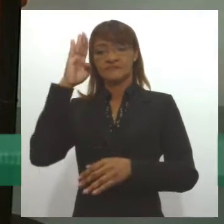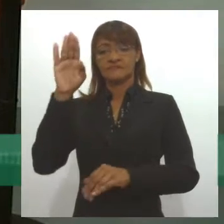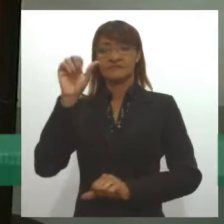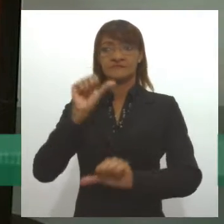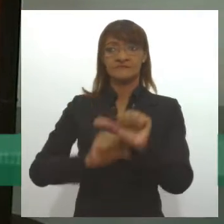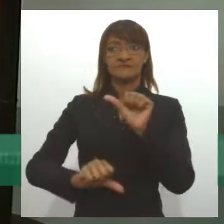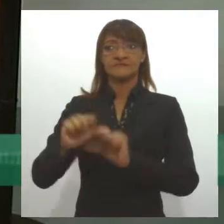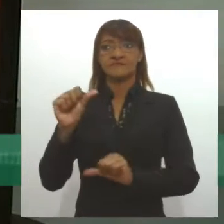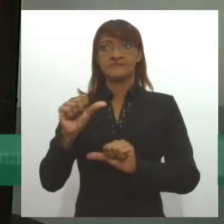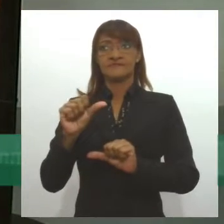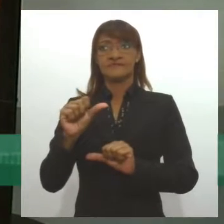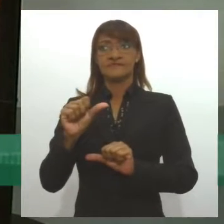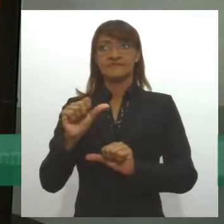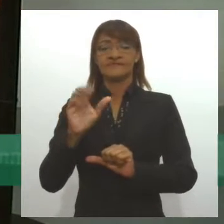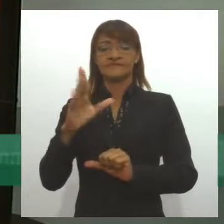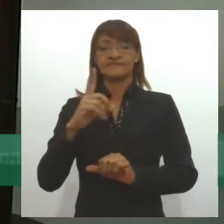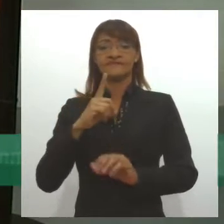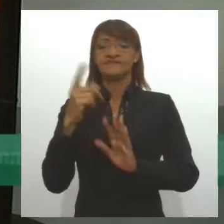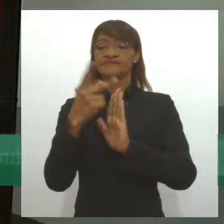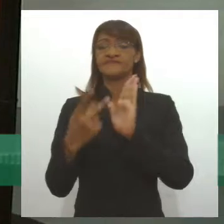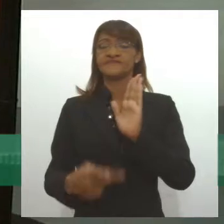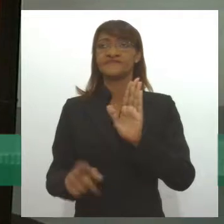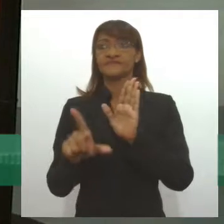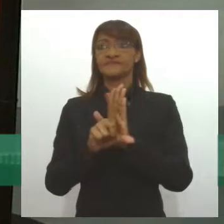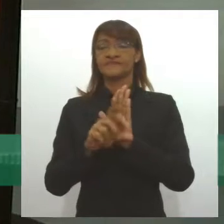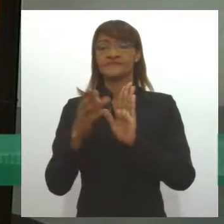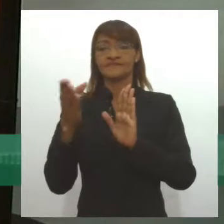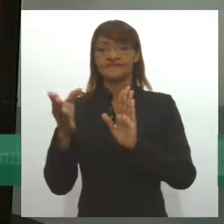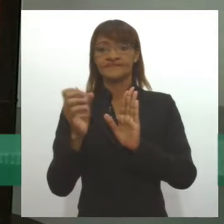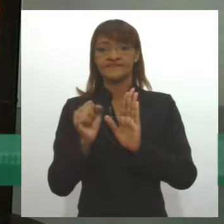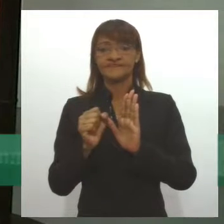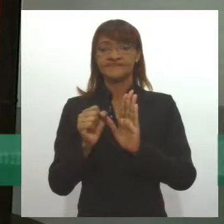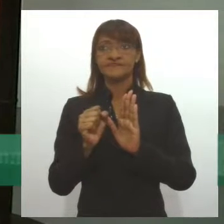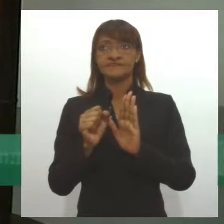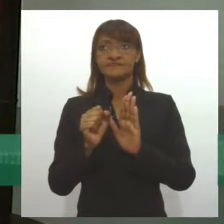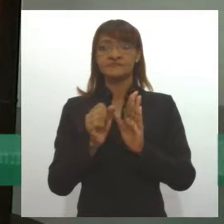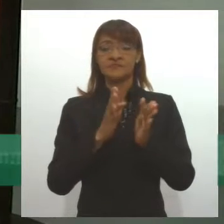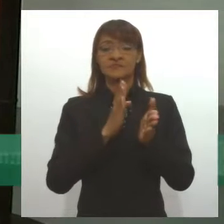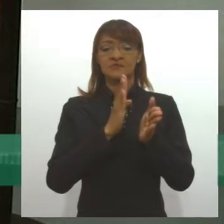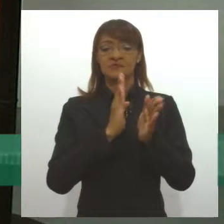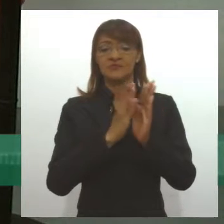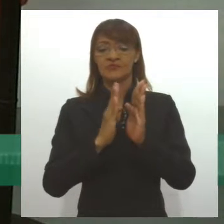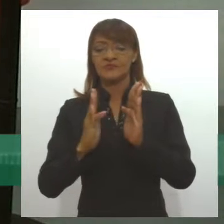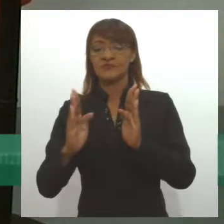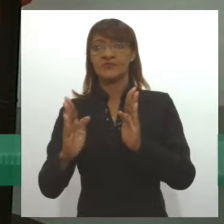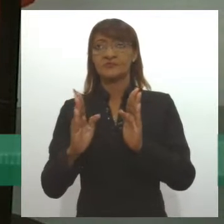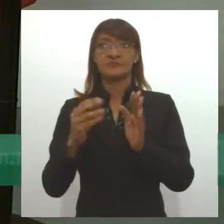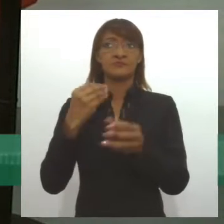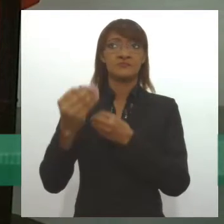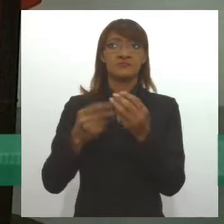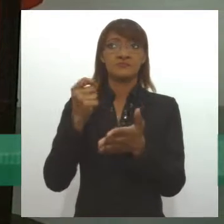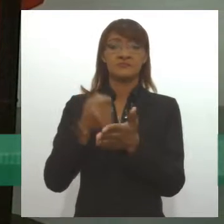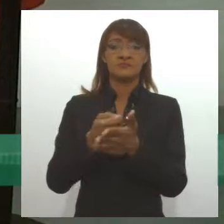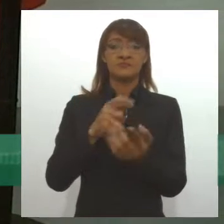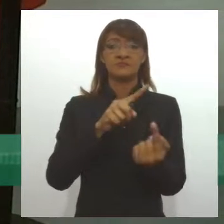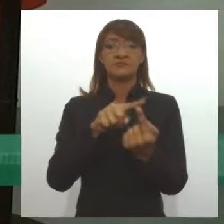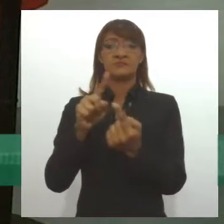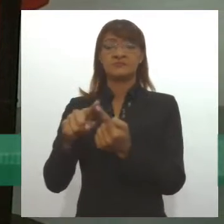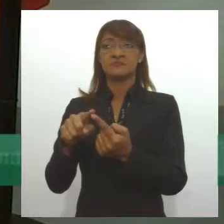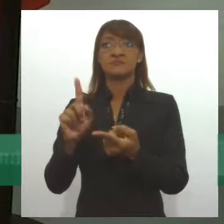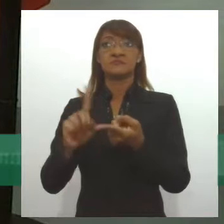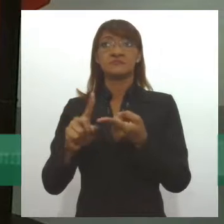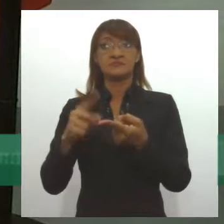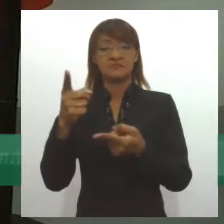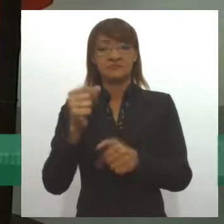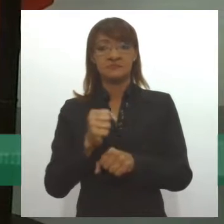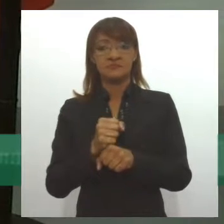propostas pelo projeto de lei, né? Quais são as parcelas indenizatórias e quais são os outros tipos de remuneração